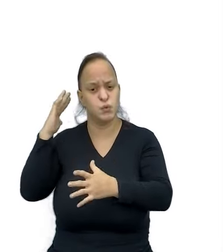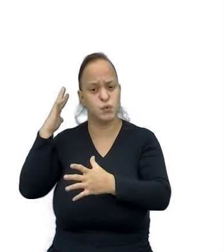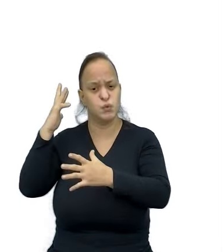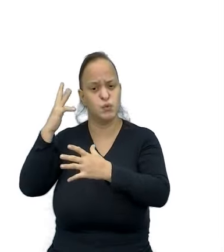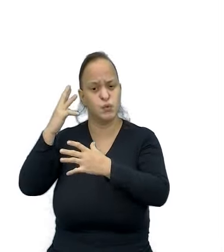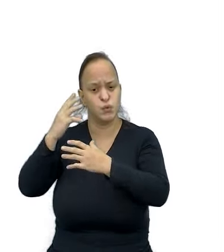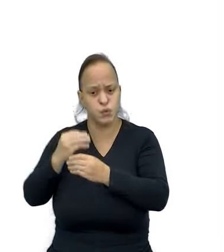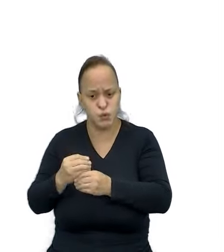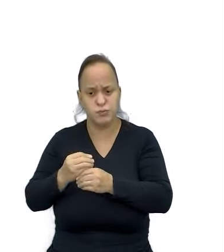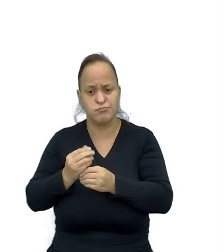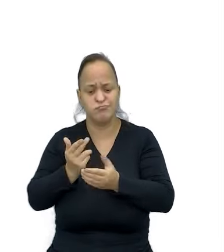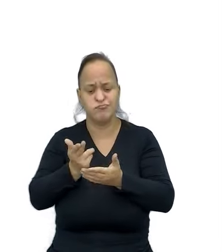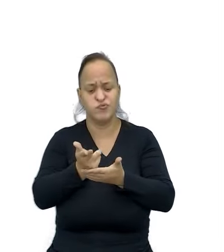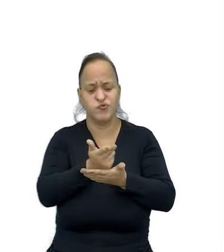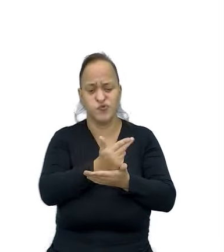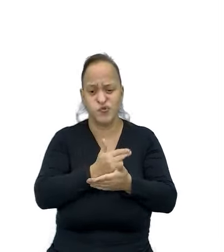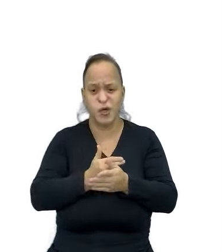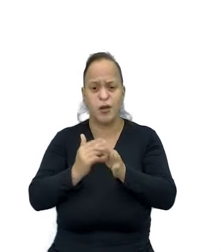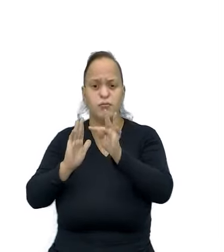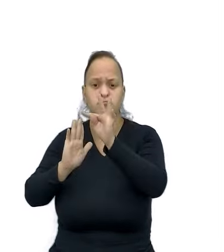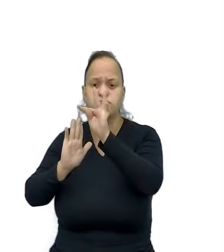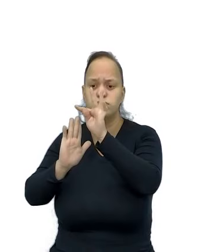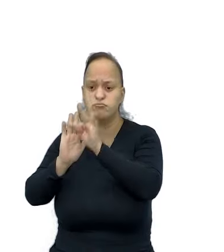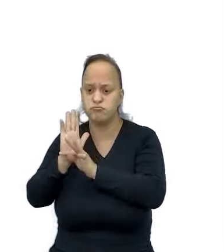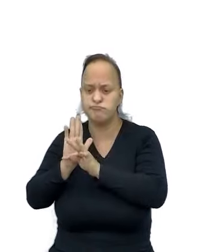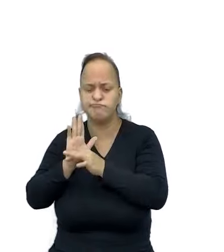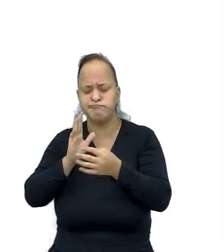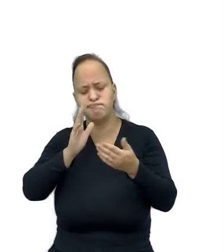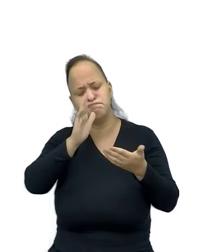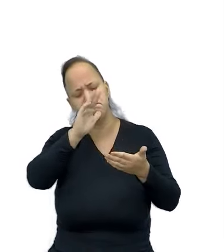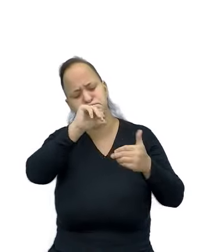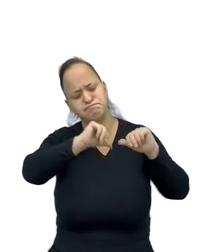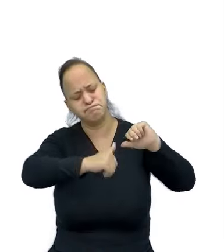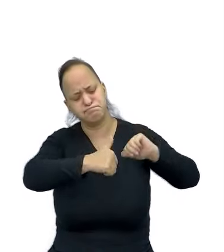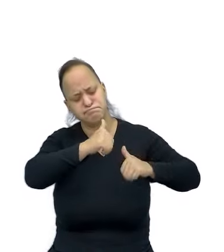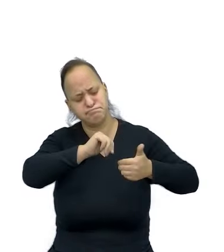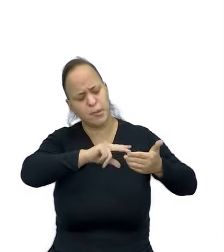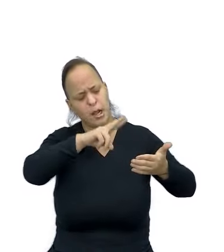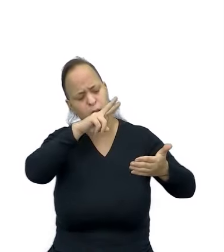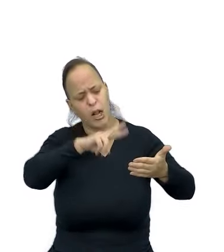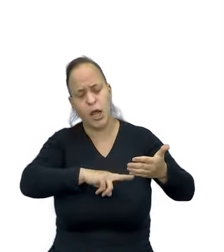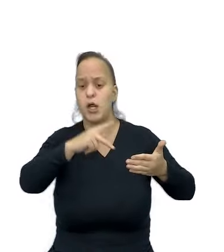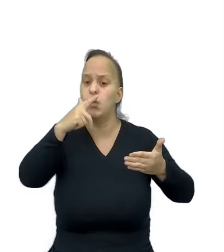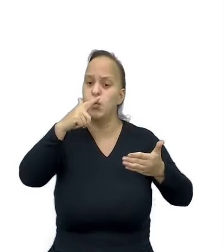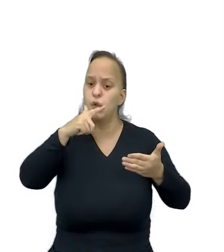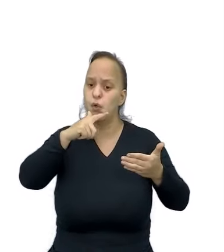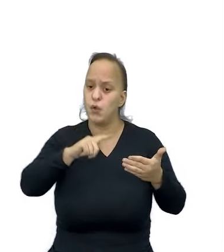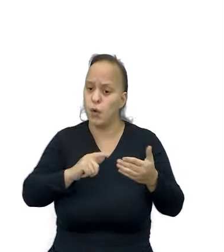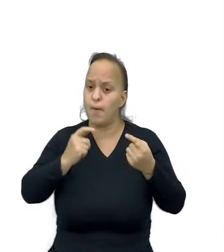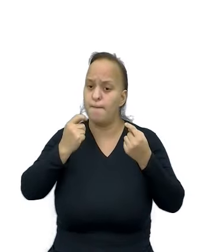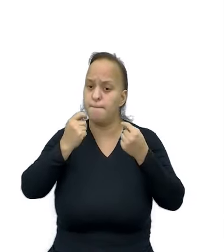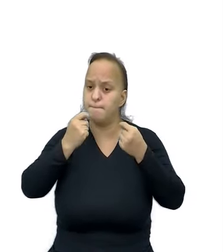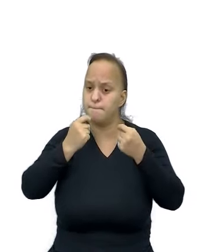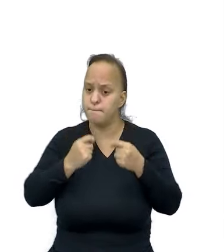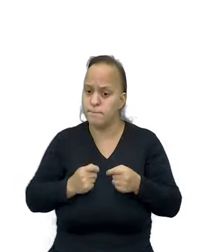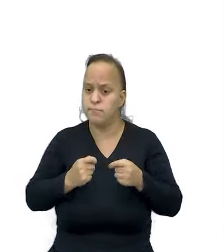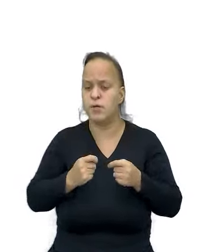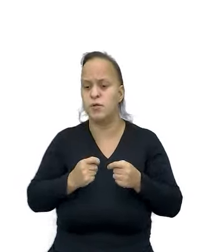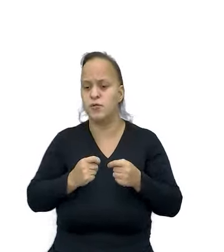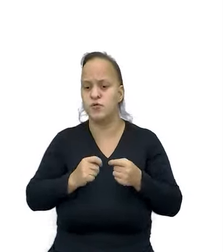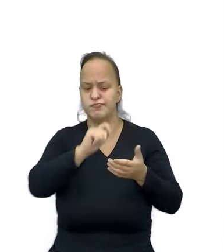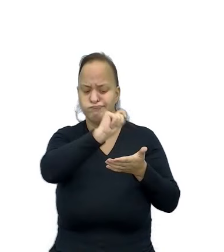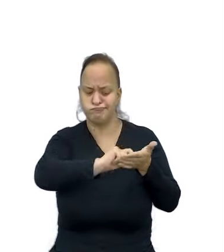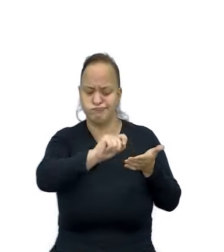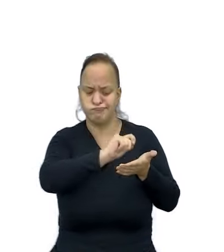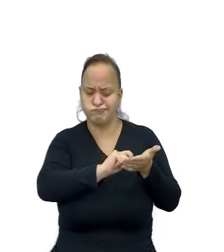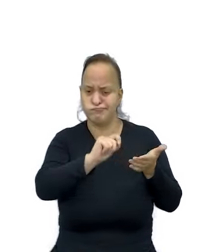reedição do gênero textual. Ele vai, então, fazer uma revisão desse gênero que ele produziu, do gênero lista, né? Pode-se fazer uma reedição, uma